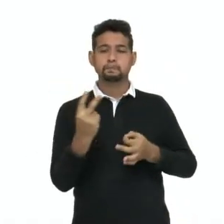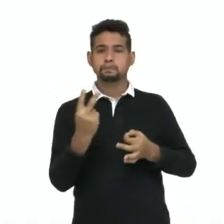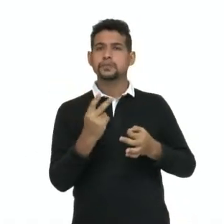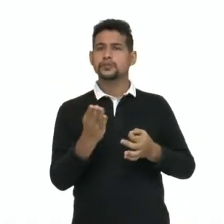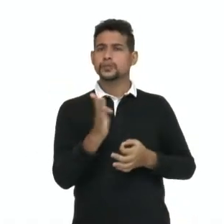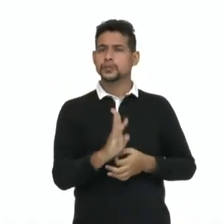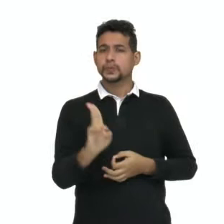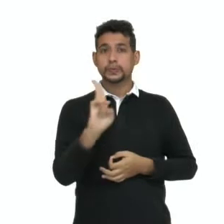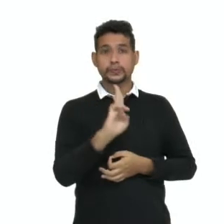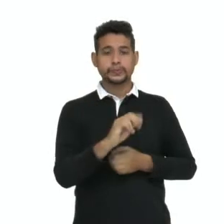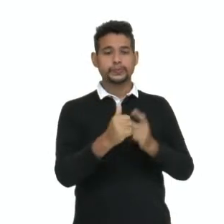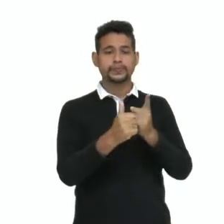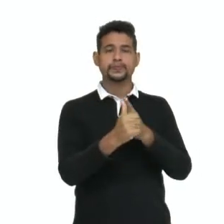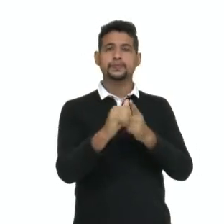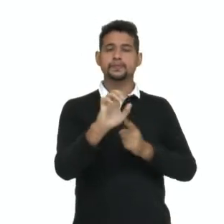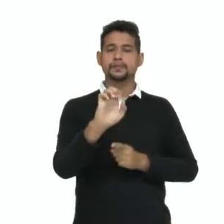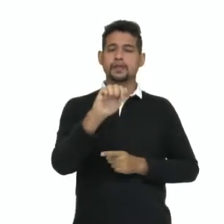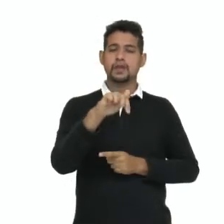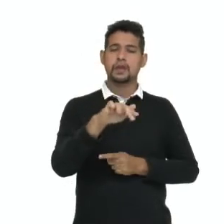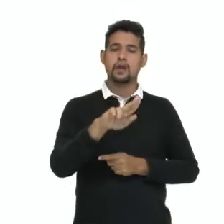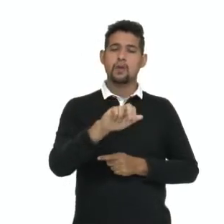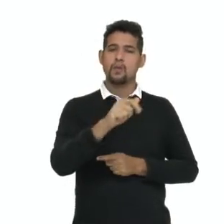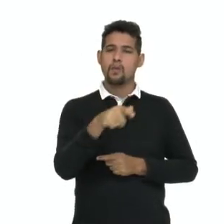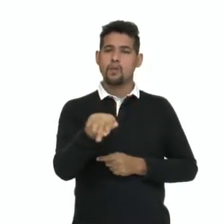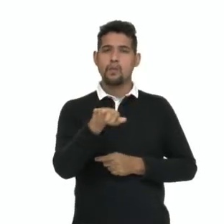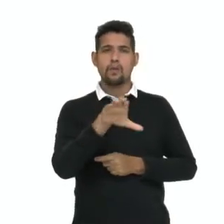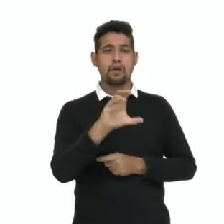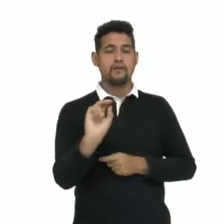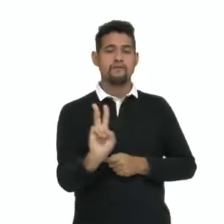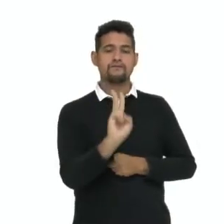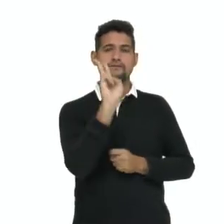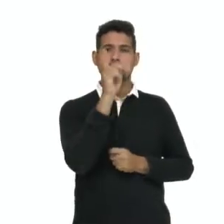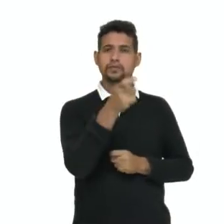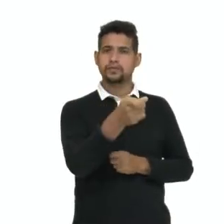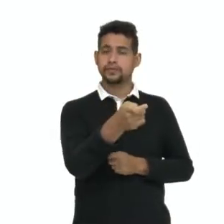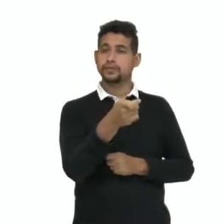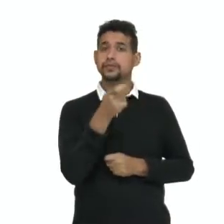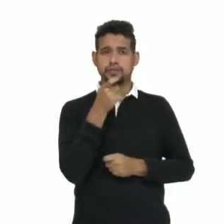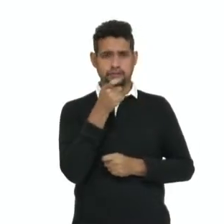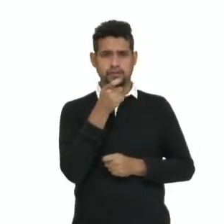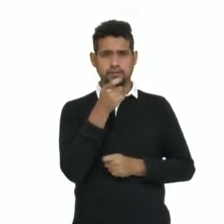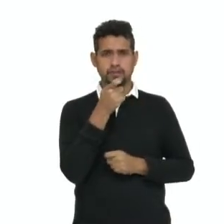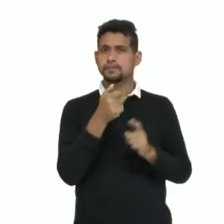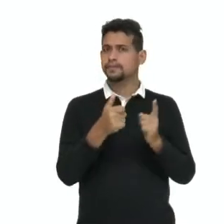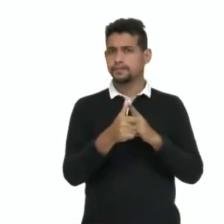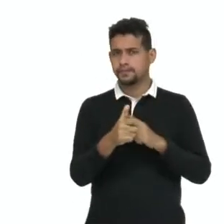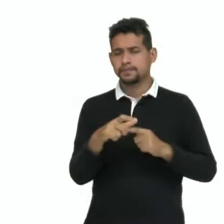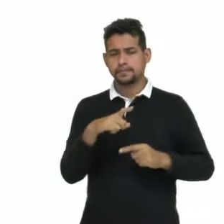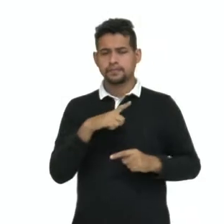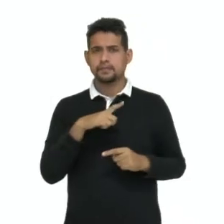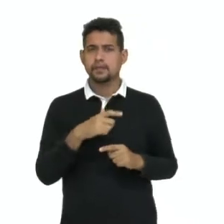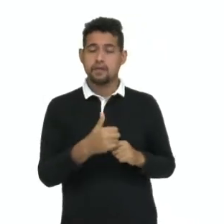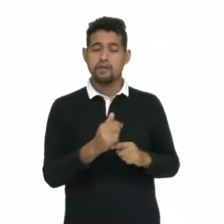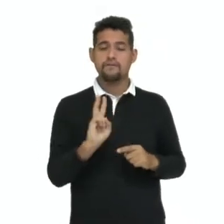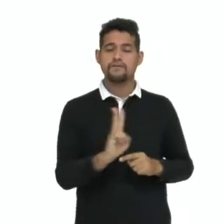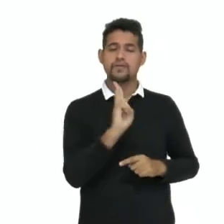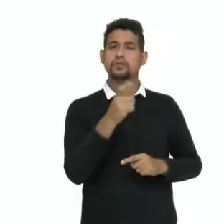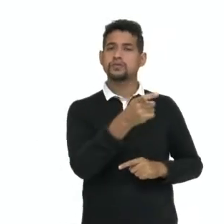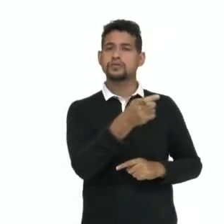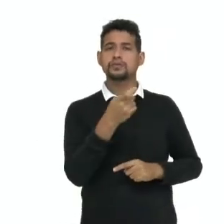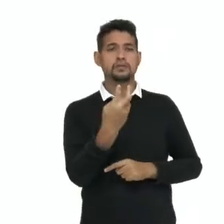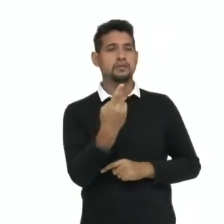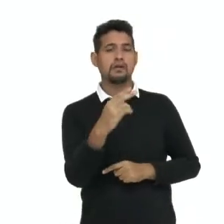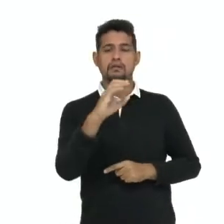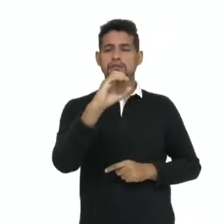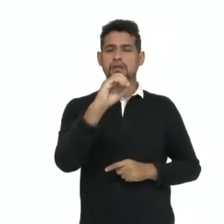usando a primeira equação, admitimos que o valor de x, um primeiro ponto que a gente tenha, o valor de x igual a 0